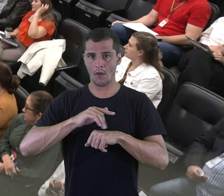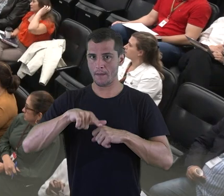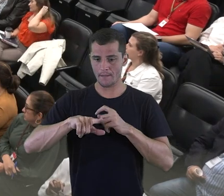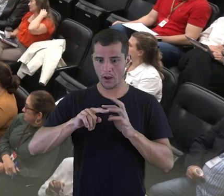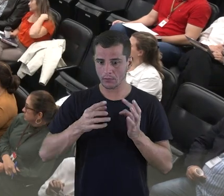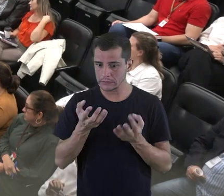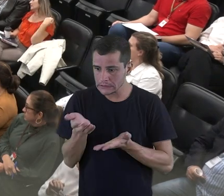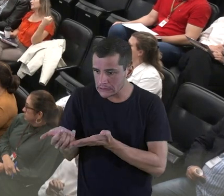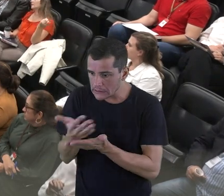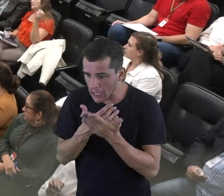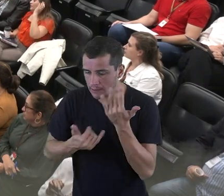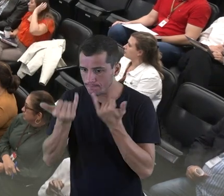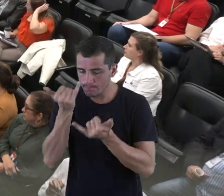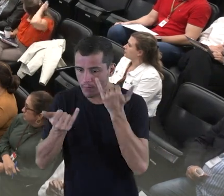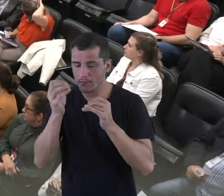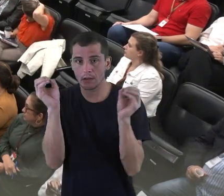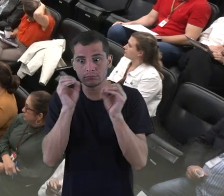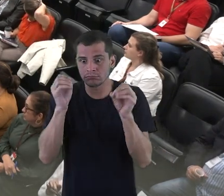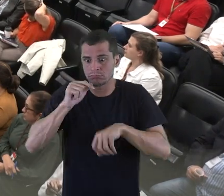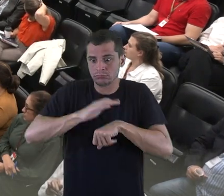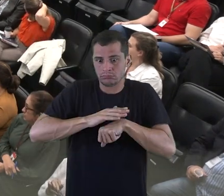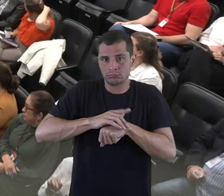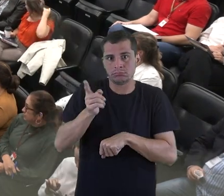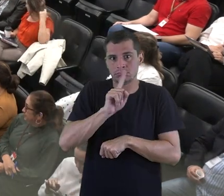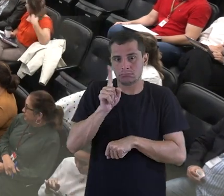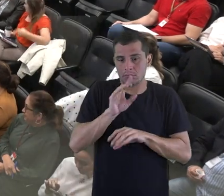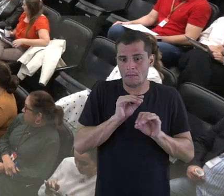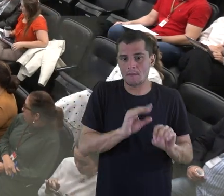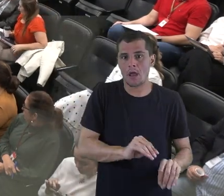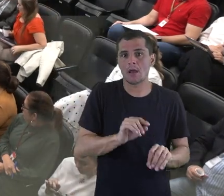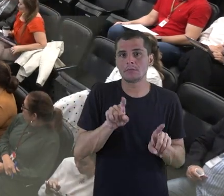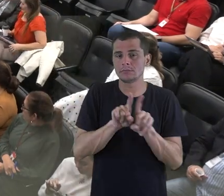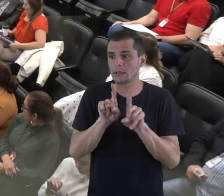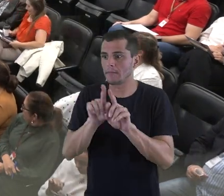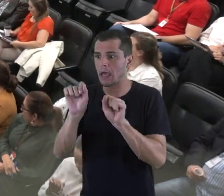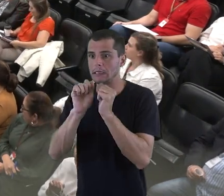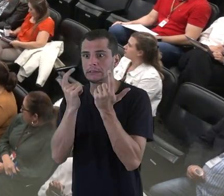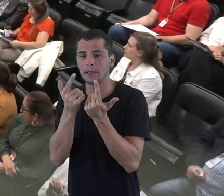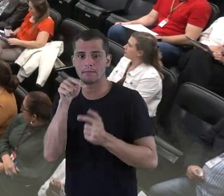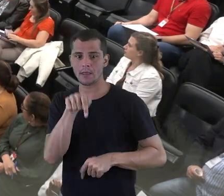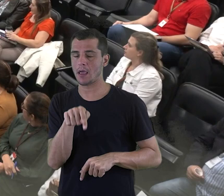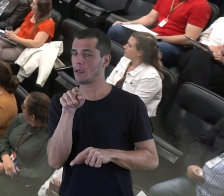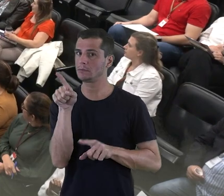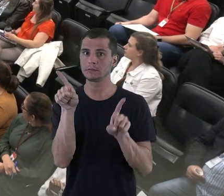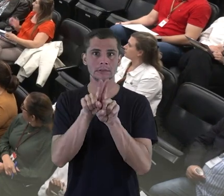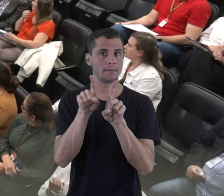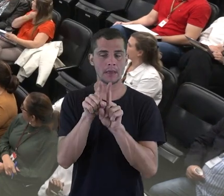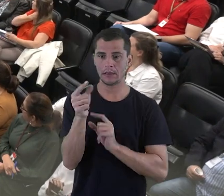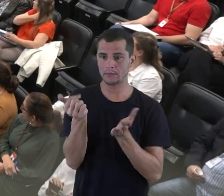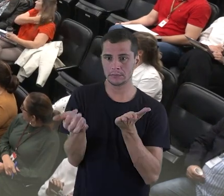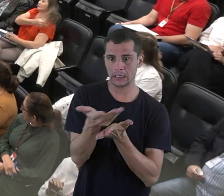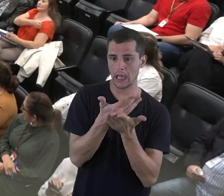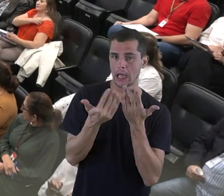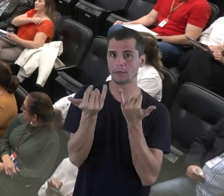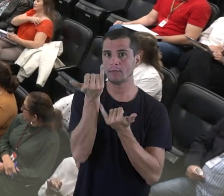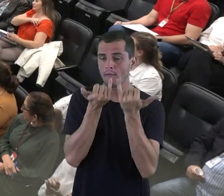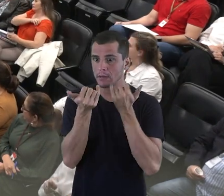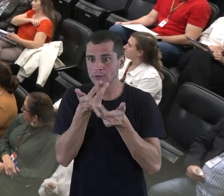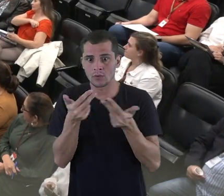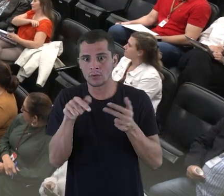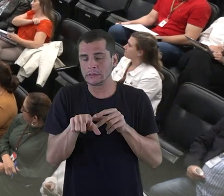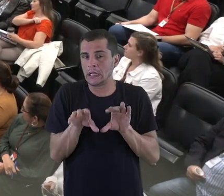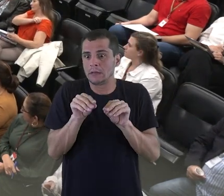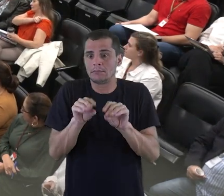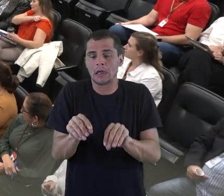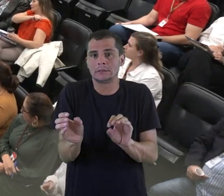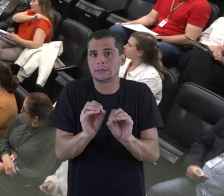vazou ou quem praticou o ato que causou dano foi o próprio particular ou o terceiro também não é difícil de